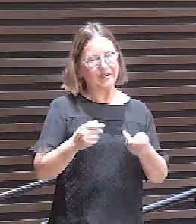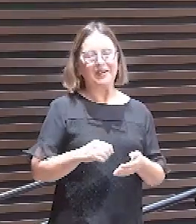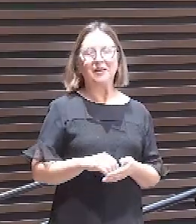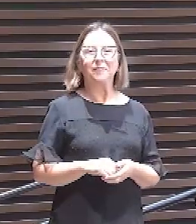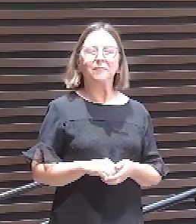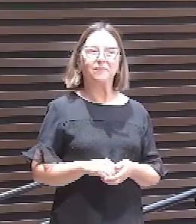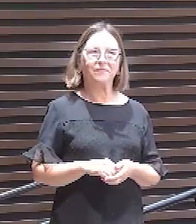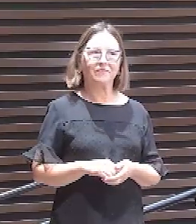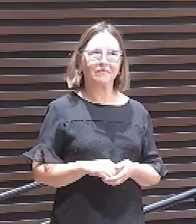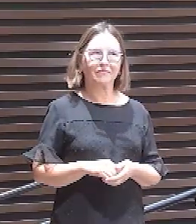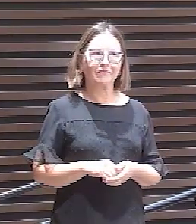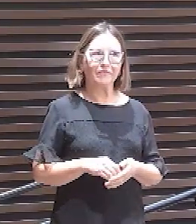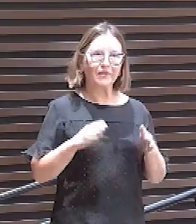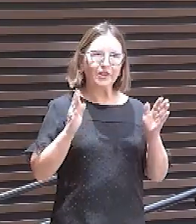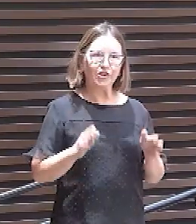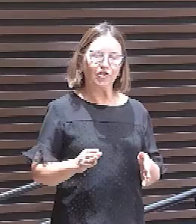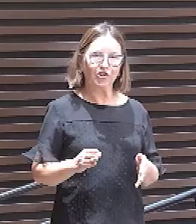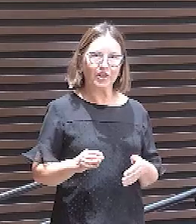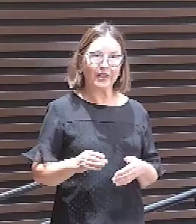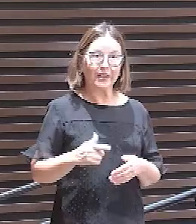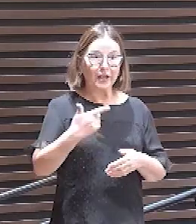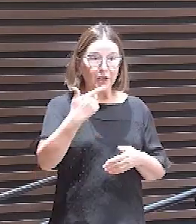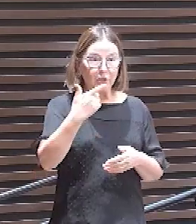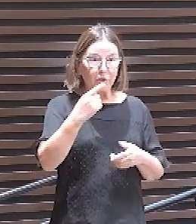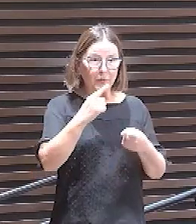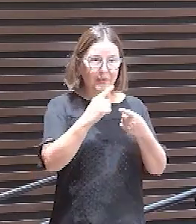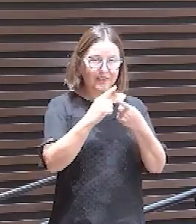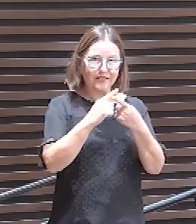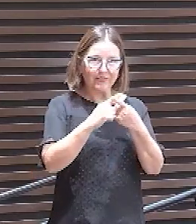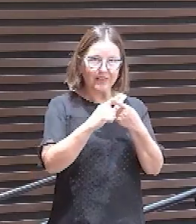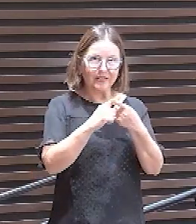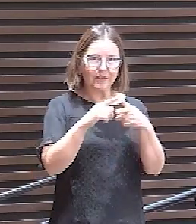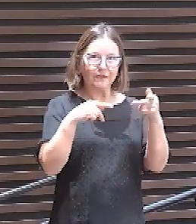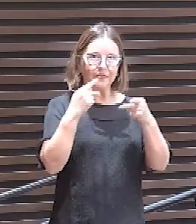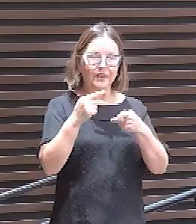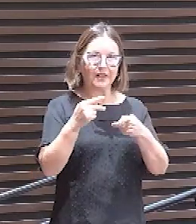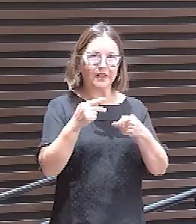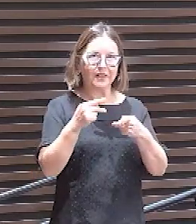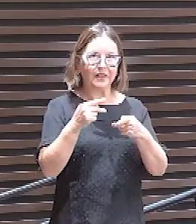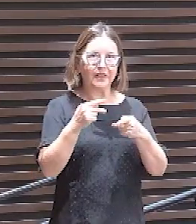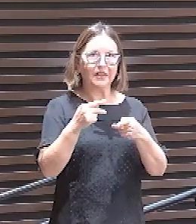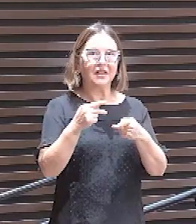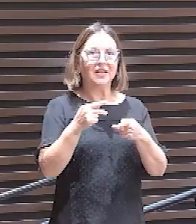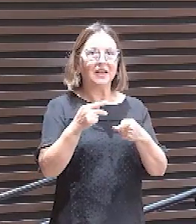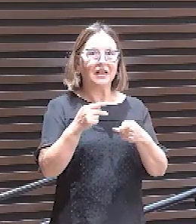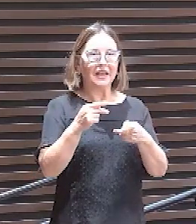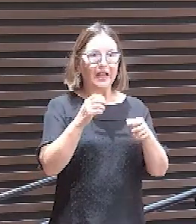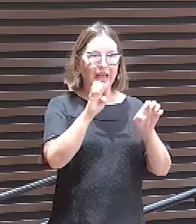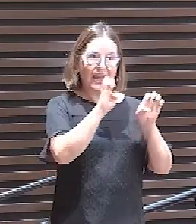2 vezes é introduzida: andou Enoque com Deus.